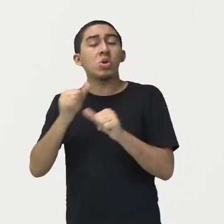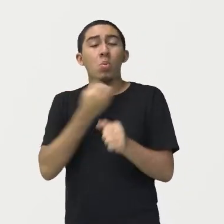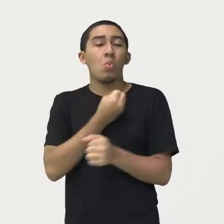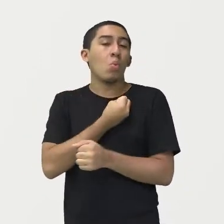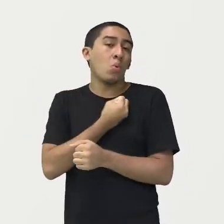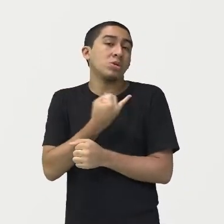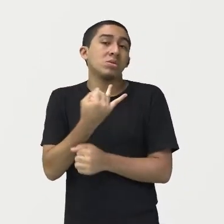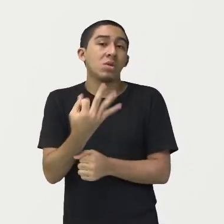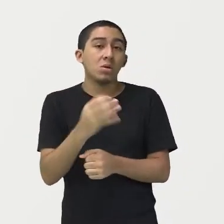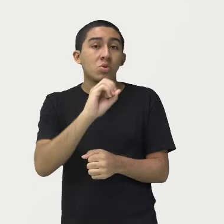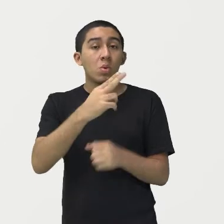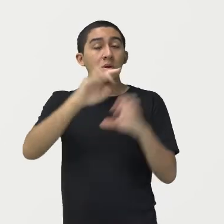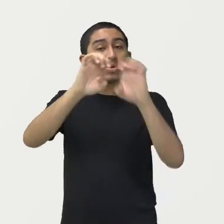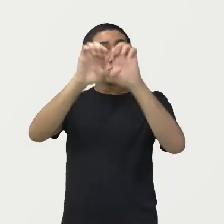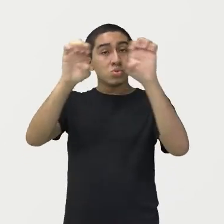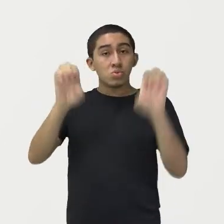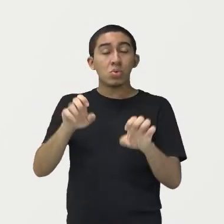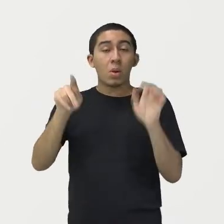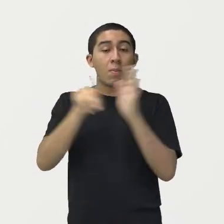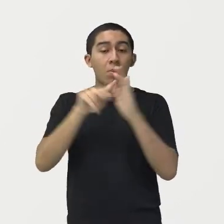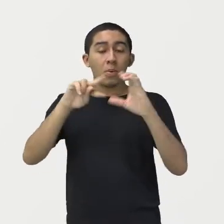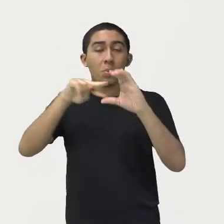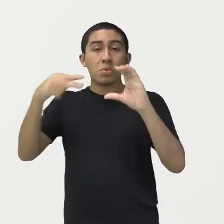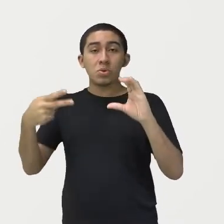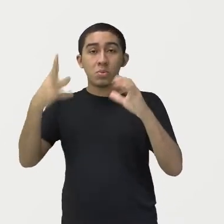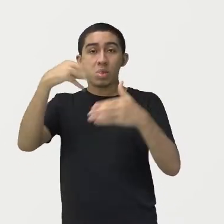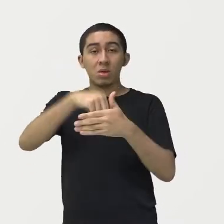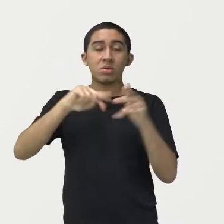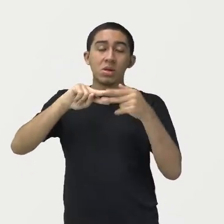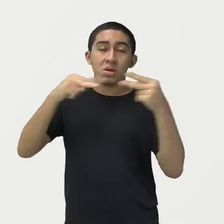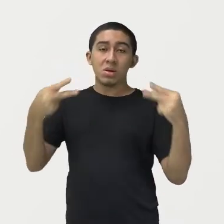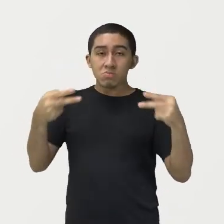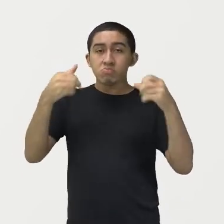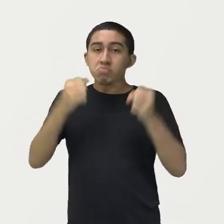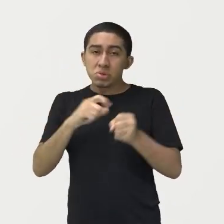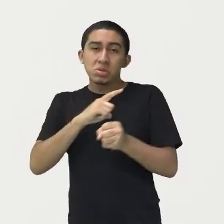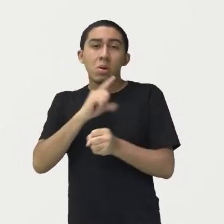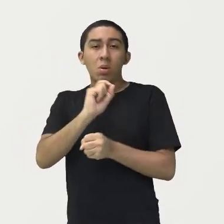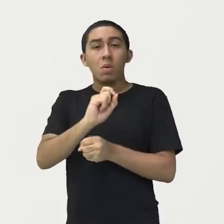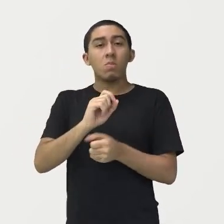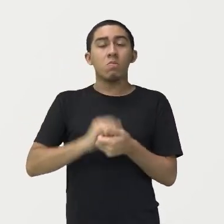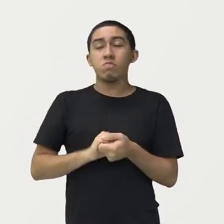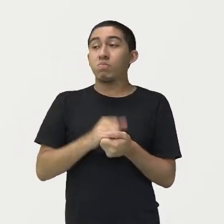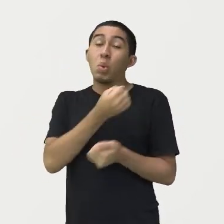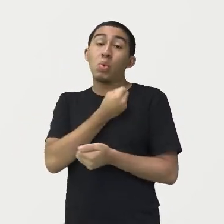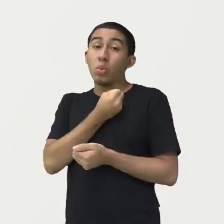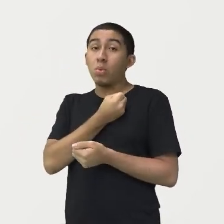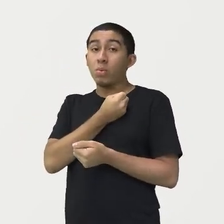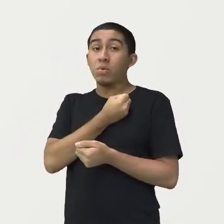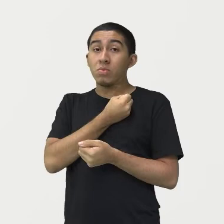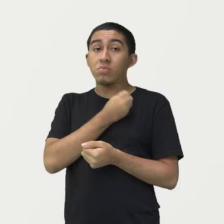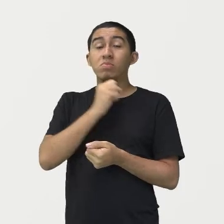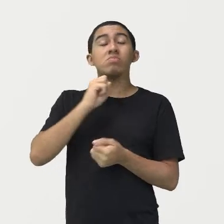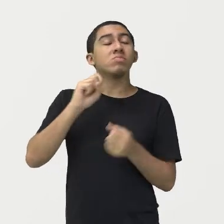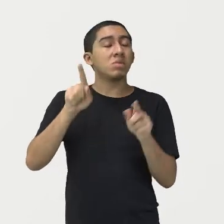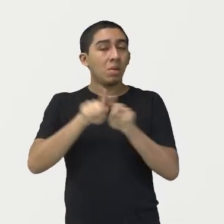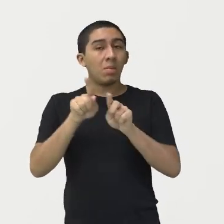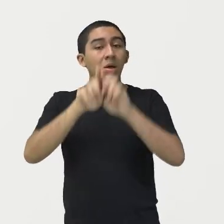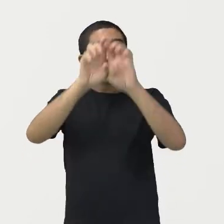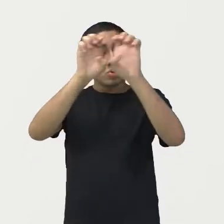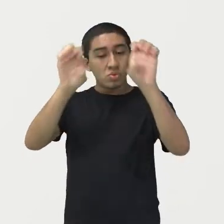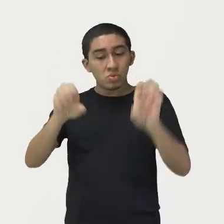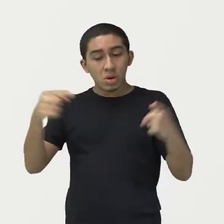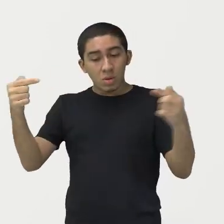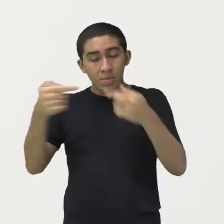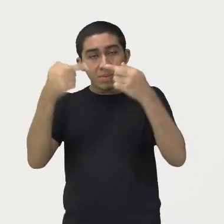ou estrutura dos cromossomos. Elas podem ser numéricas e estruturais. A gente